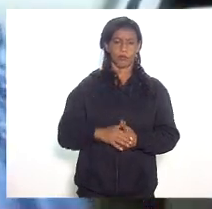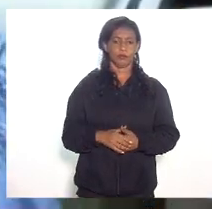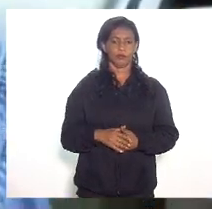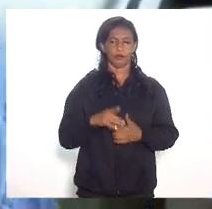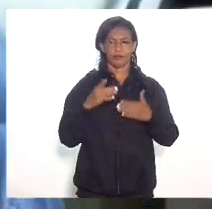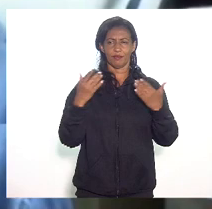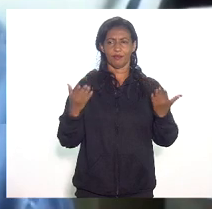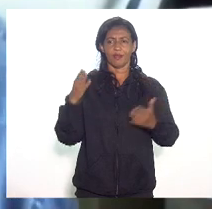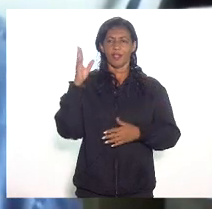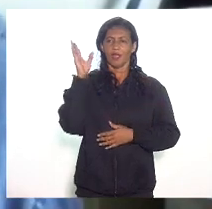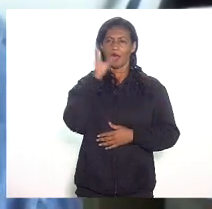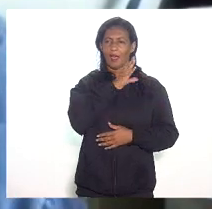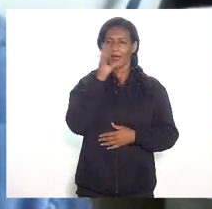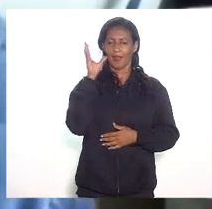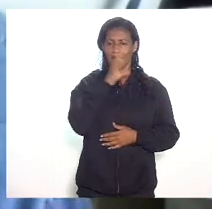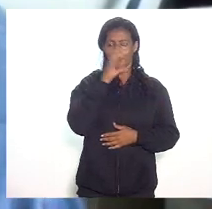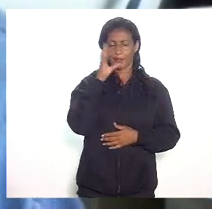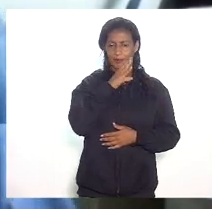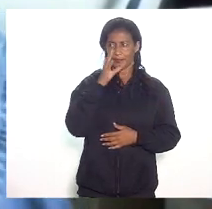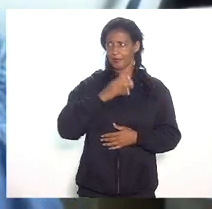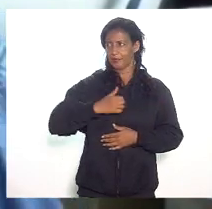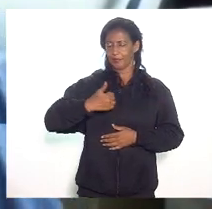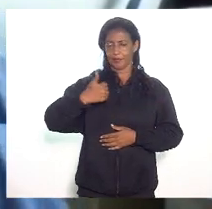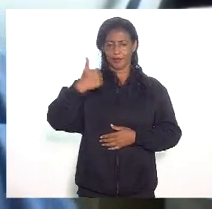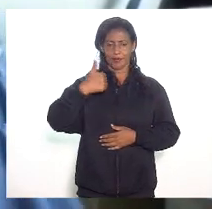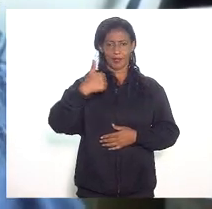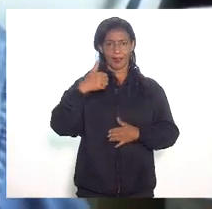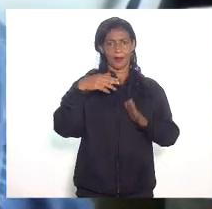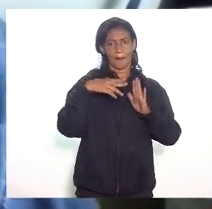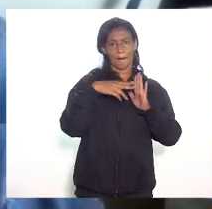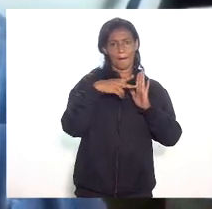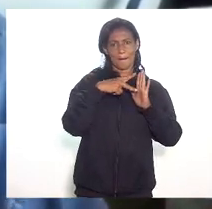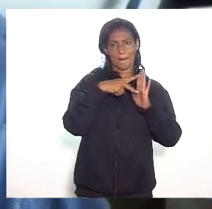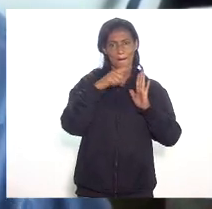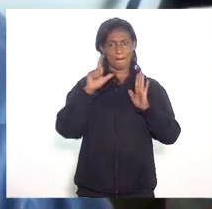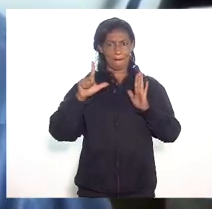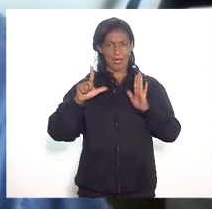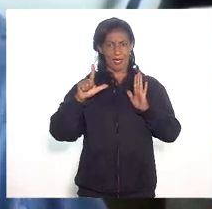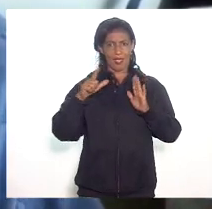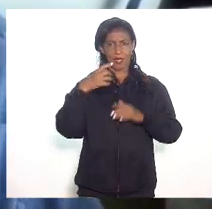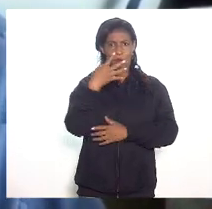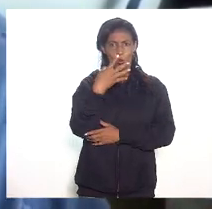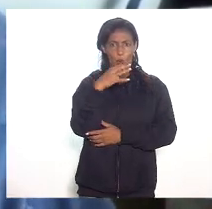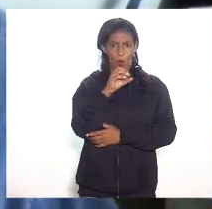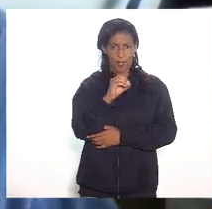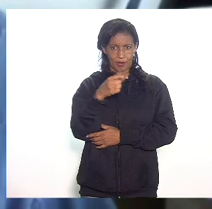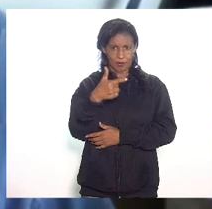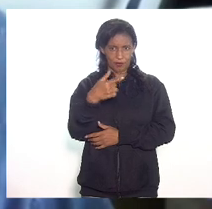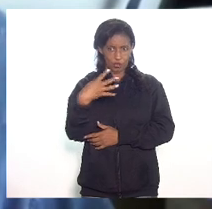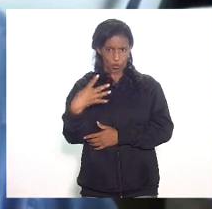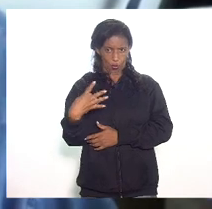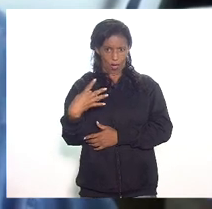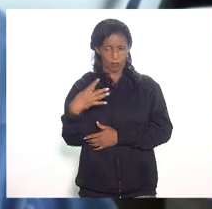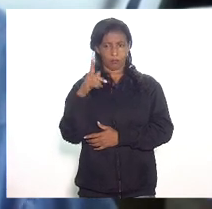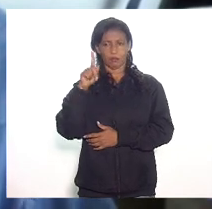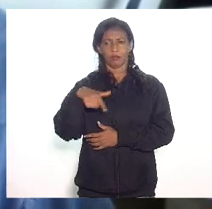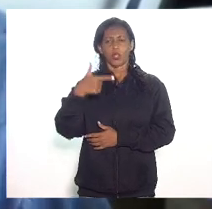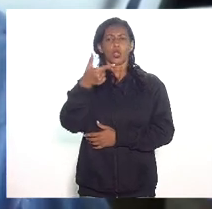rapidamente, primeiro o PL 4024 de 21,